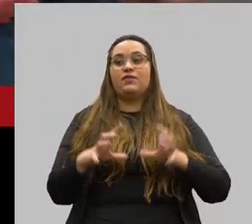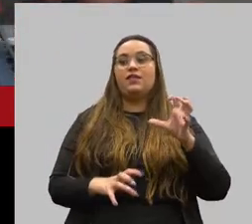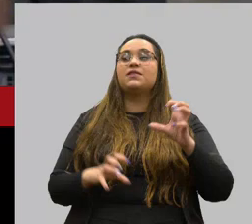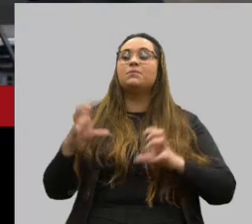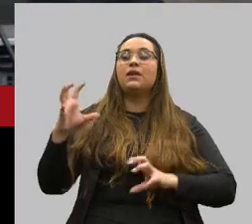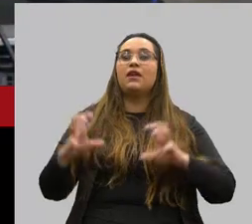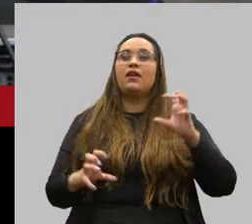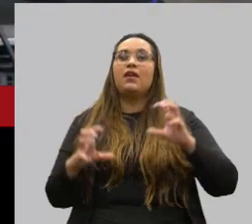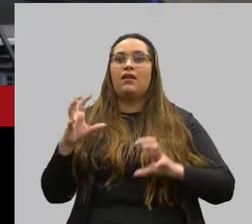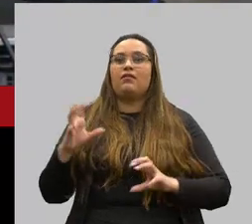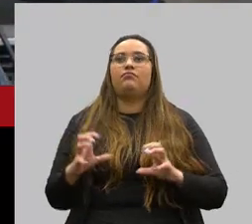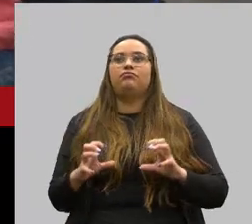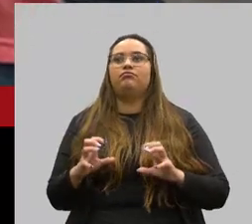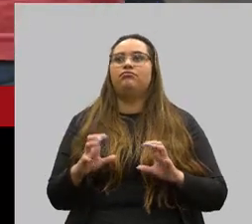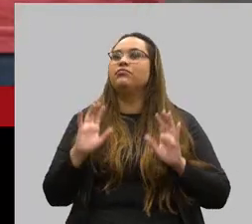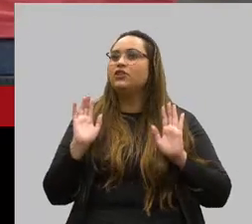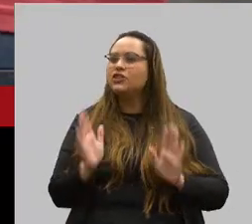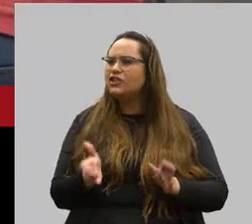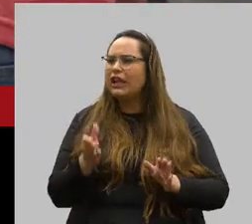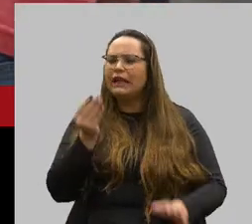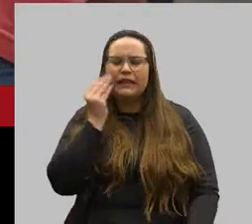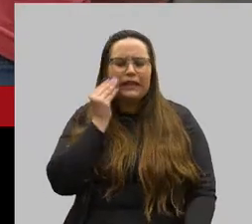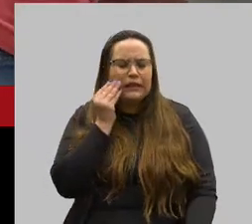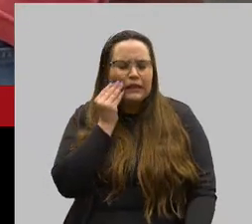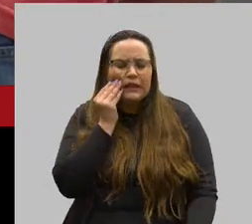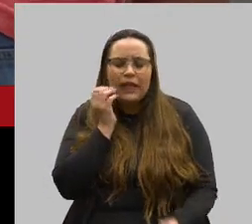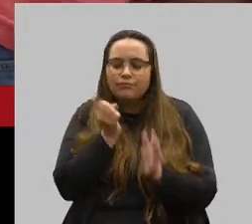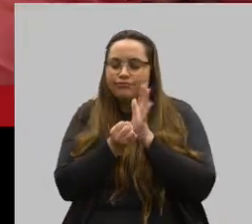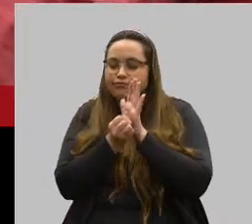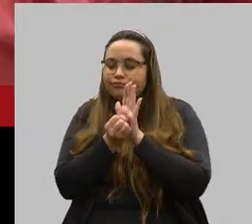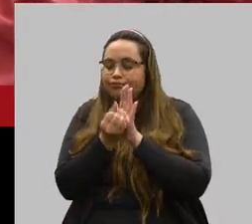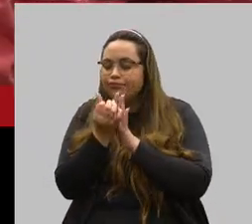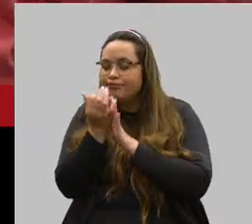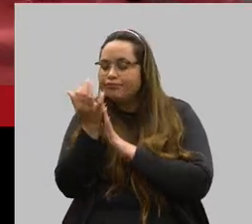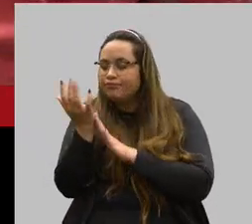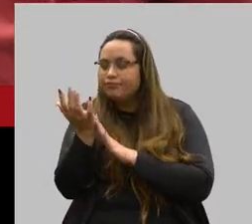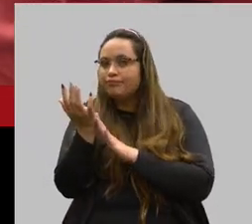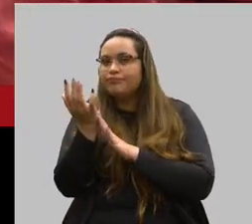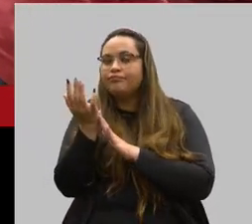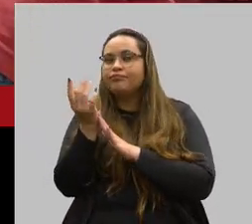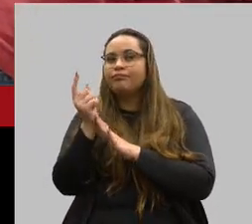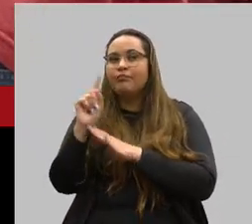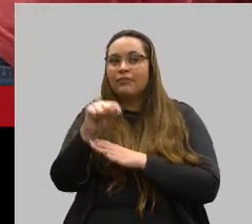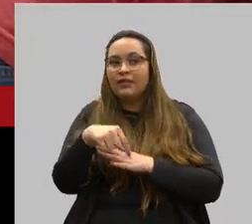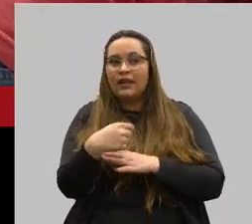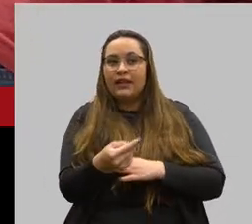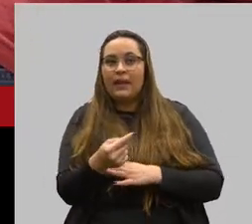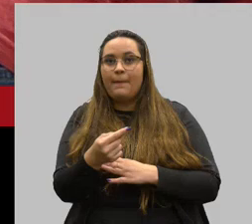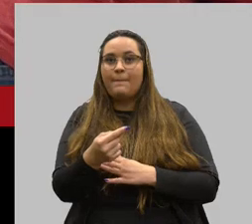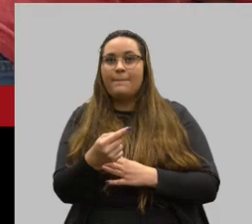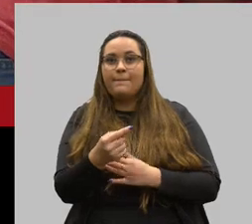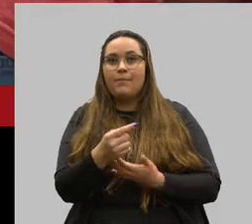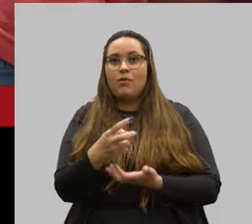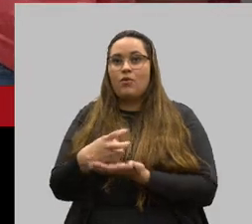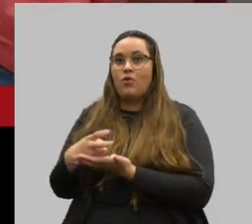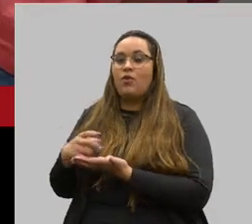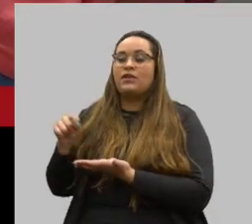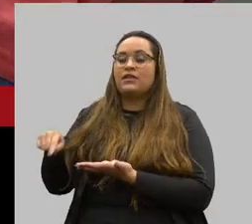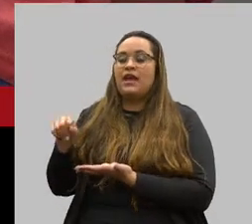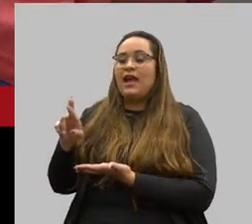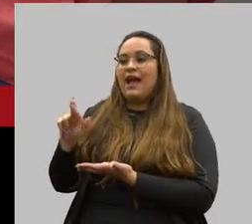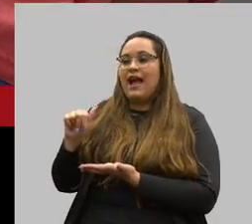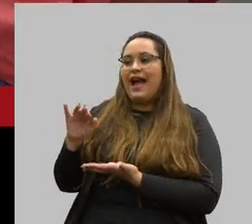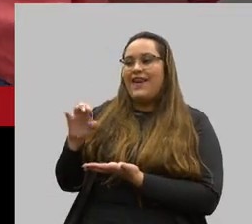várias atividades para entender que depois do da da do autoextermínio da Rafaela não tiveram